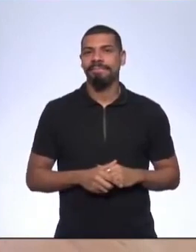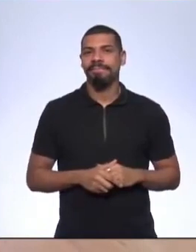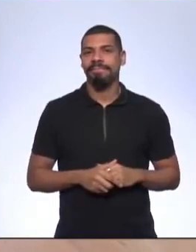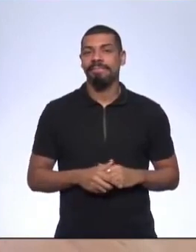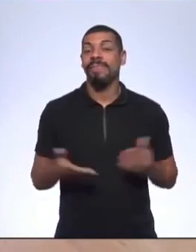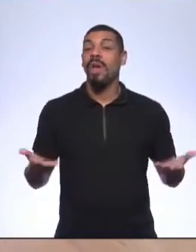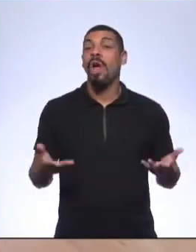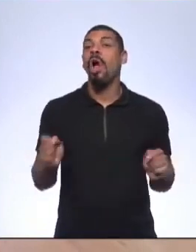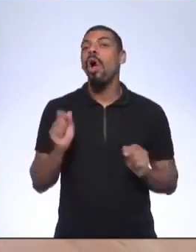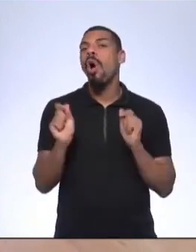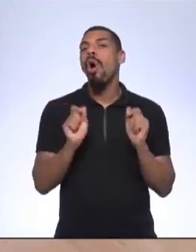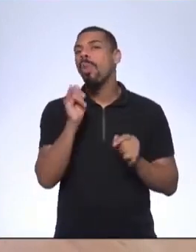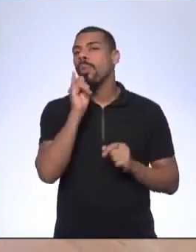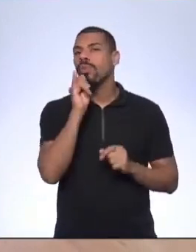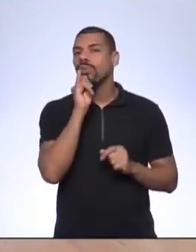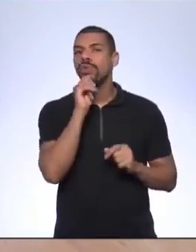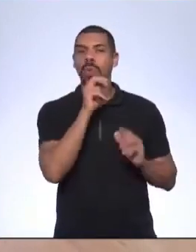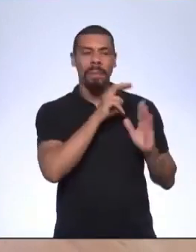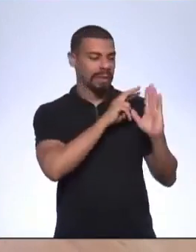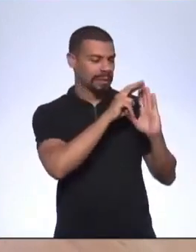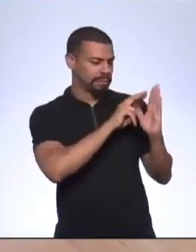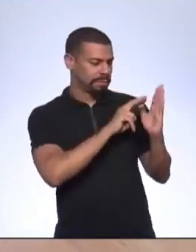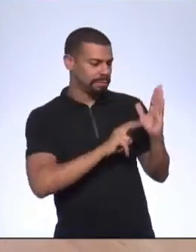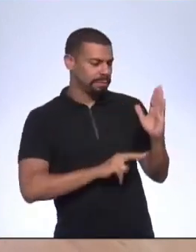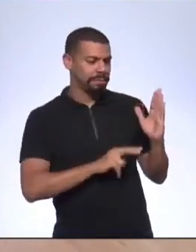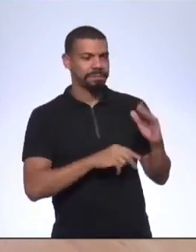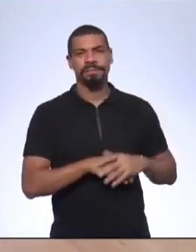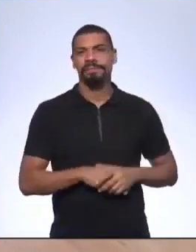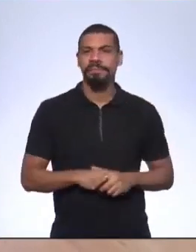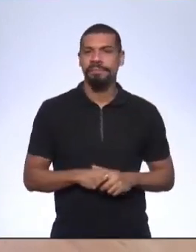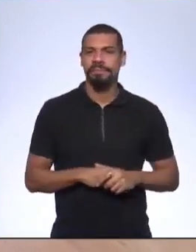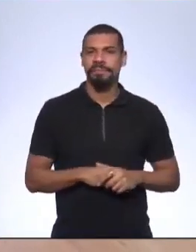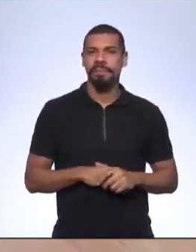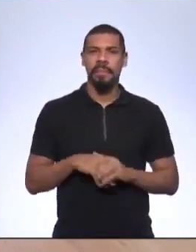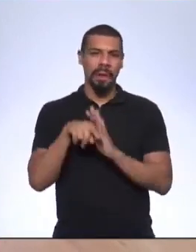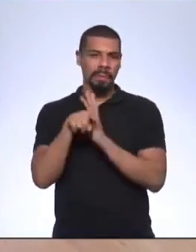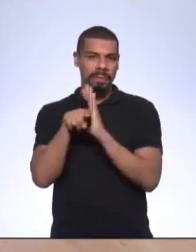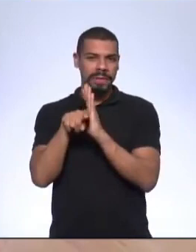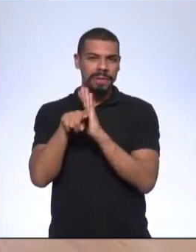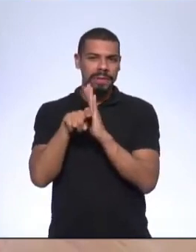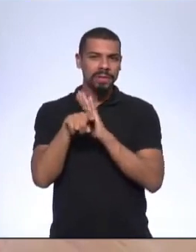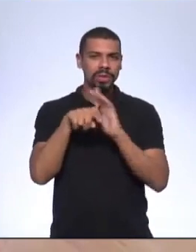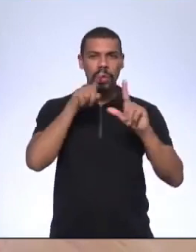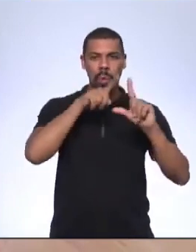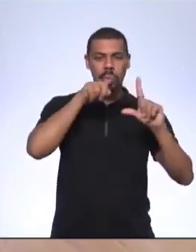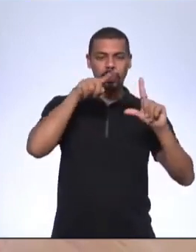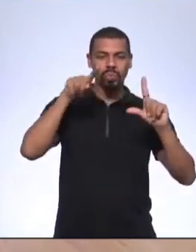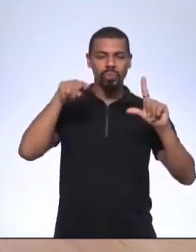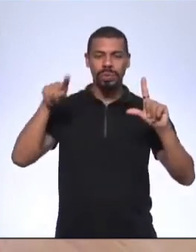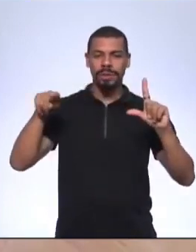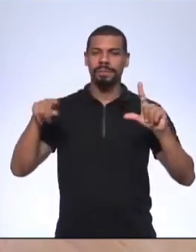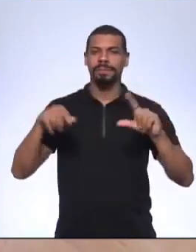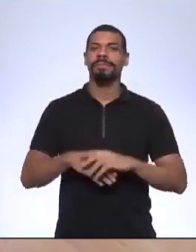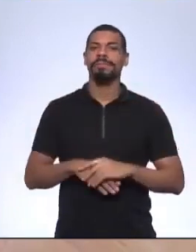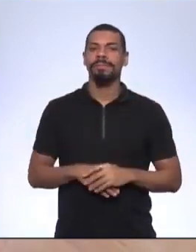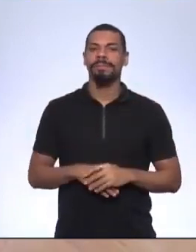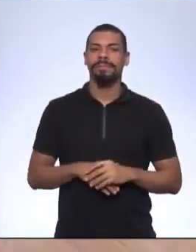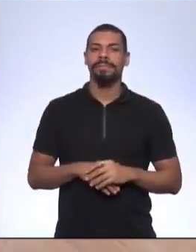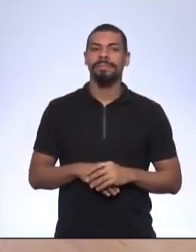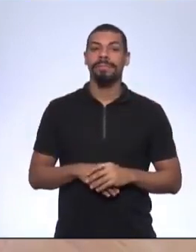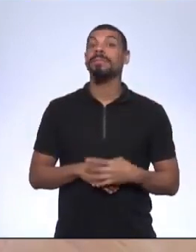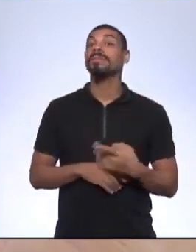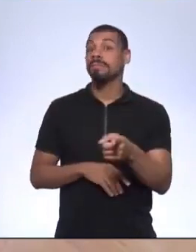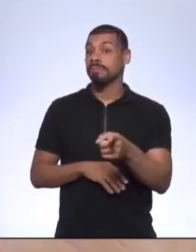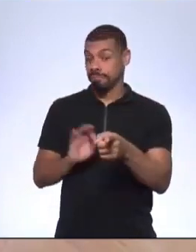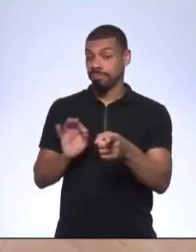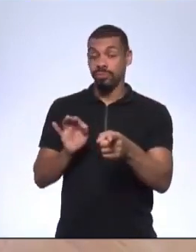promessa de hoje. Nós vamos fazer uma leitura e fazer uma análise, primeiro com um gráfico e depois mais para frente. O Matheus falou, o